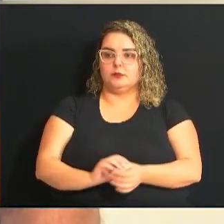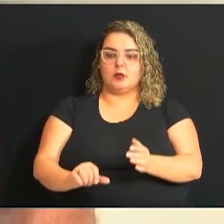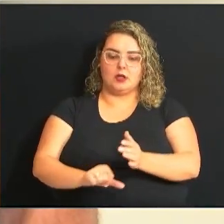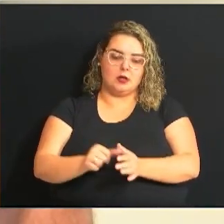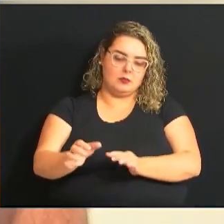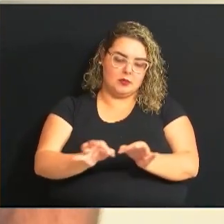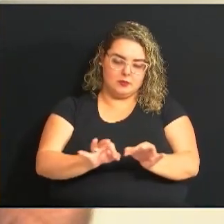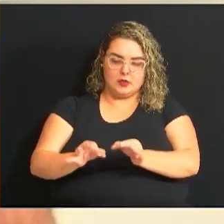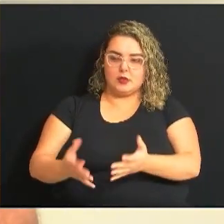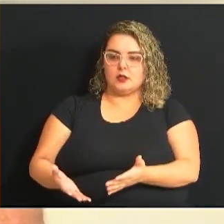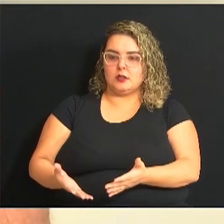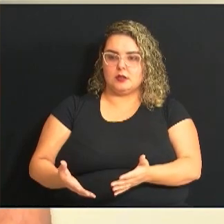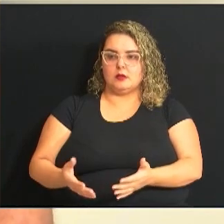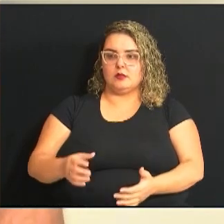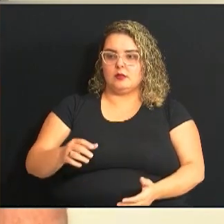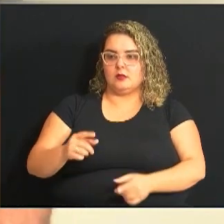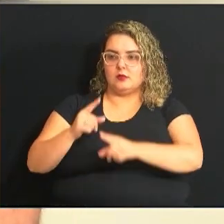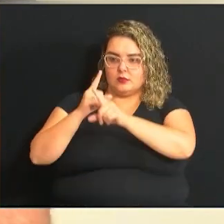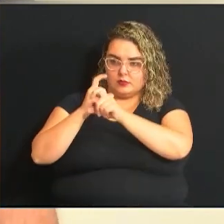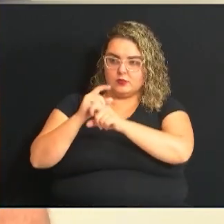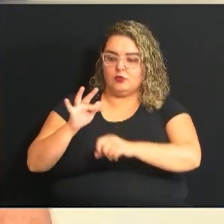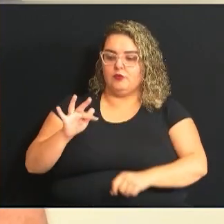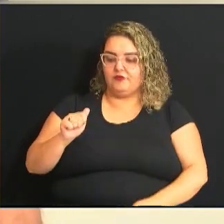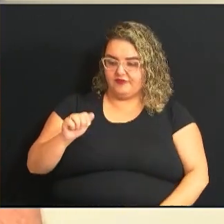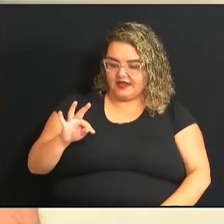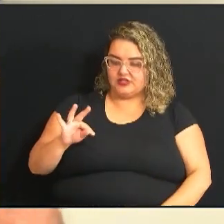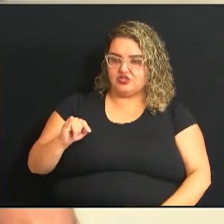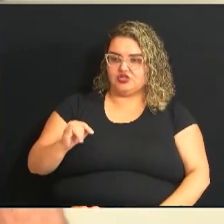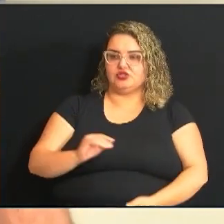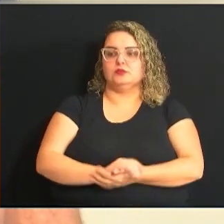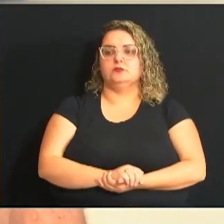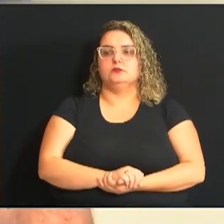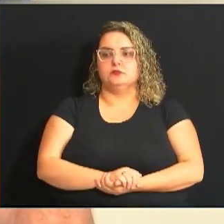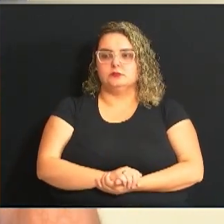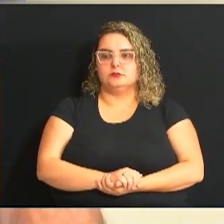A primeira organização assumidamente fascista, o primeiro FACI,